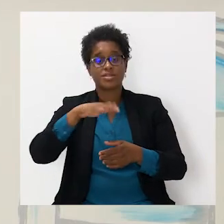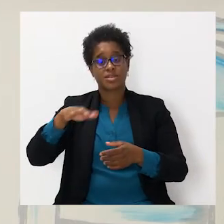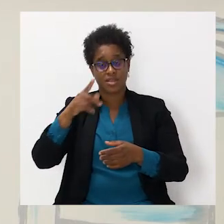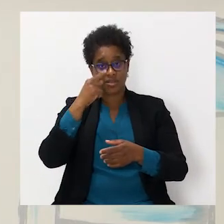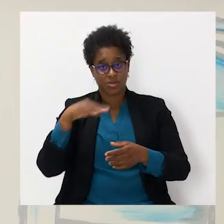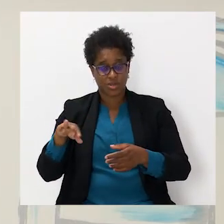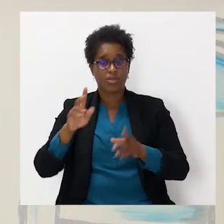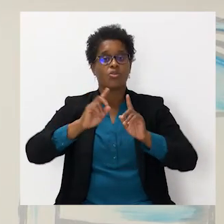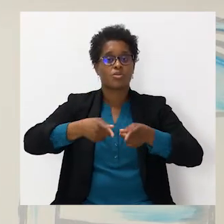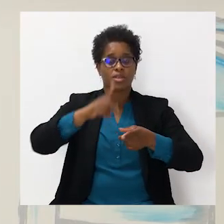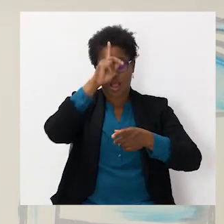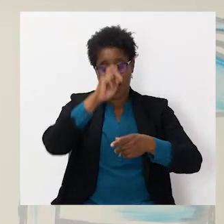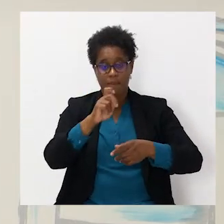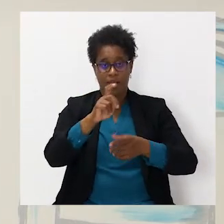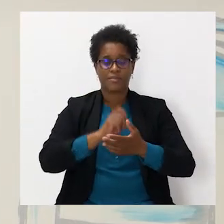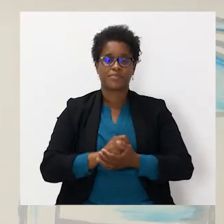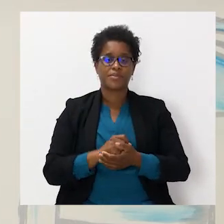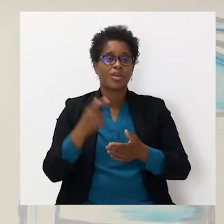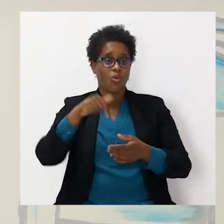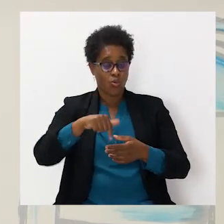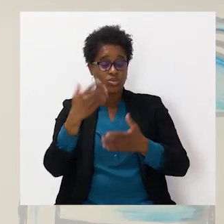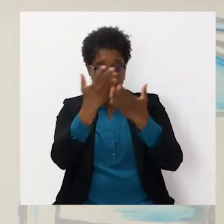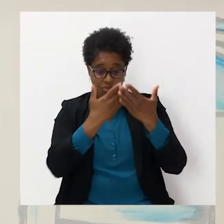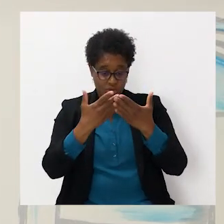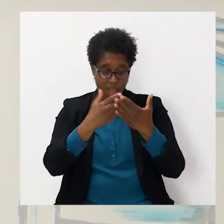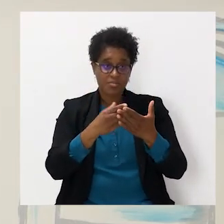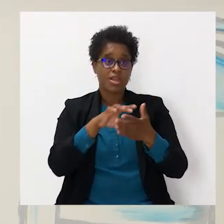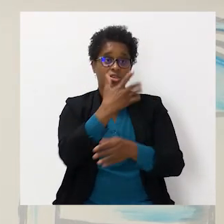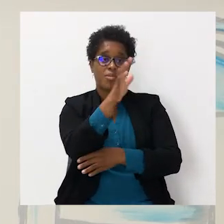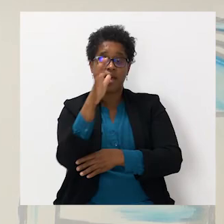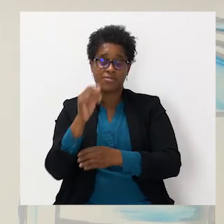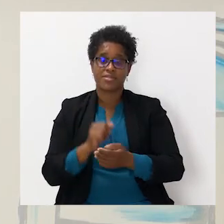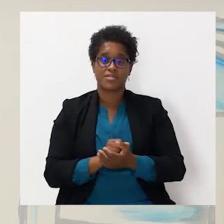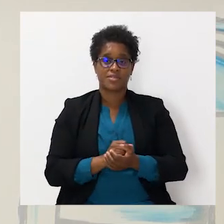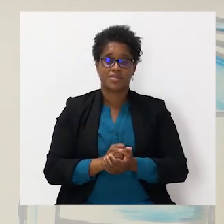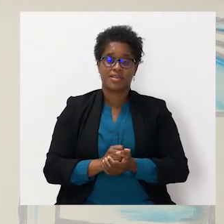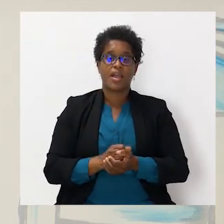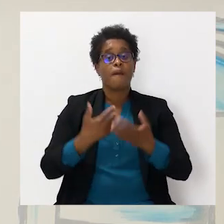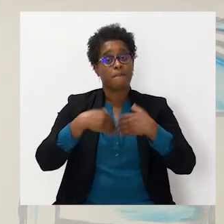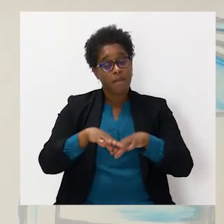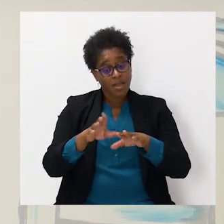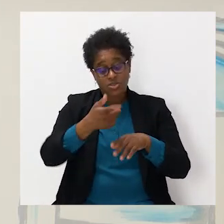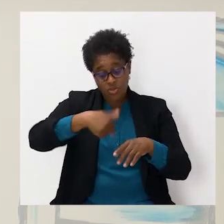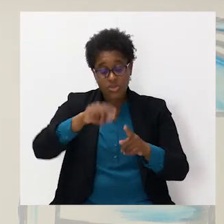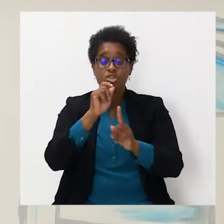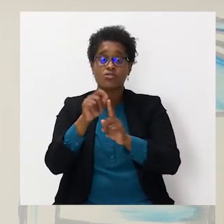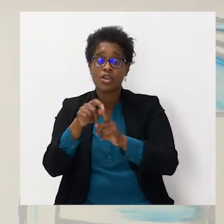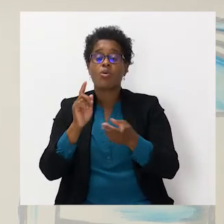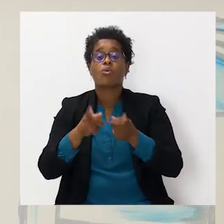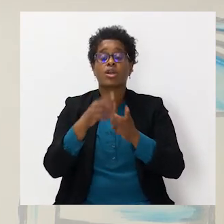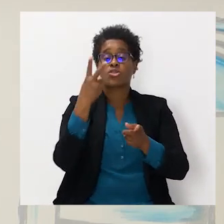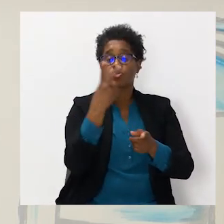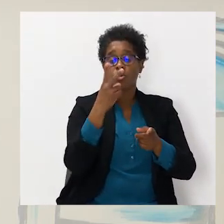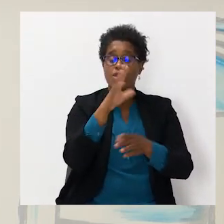Meninos, vamos lá lembrar. Nós hoje estudamos as plantas. Nós identificamos o quê? 2 tipos